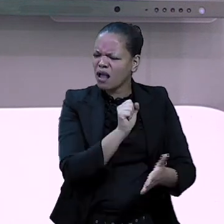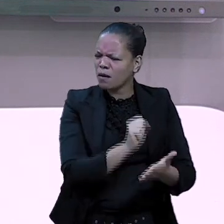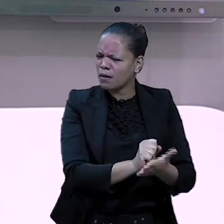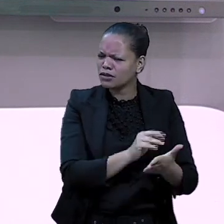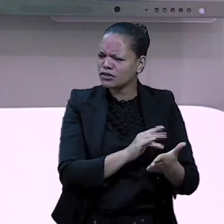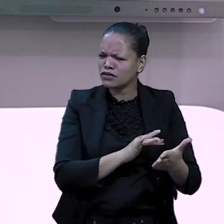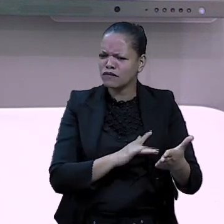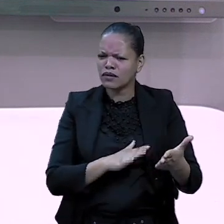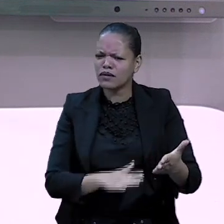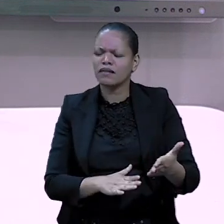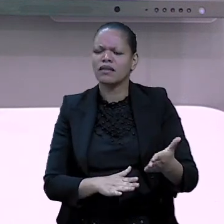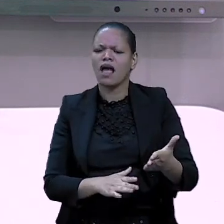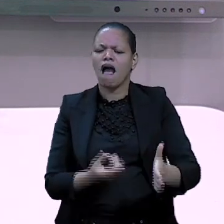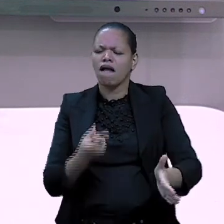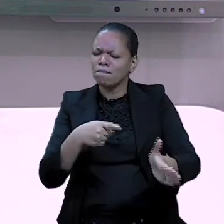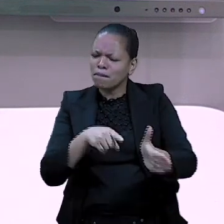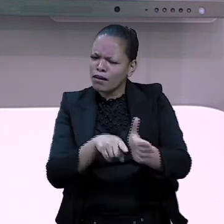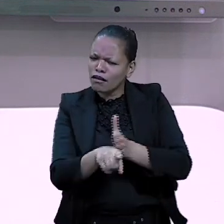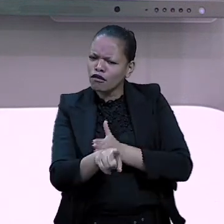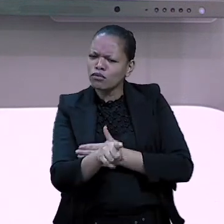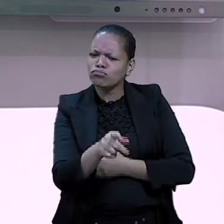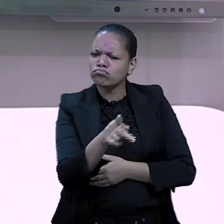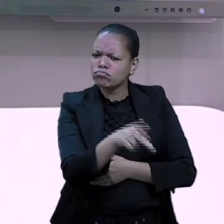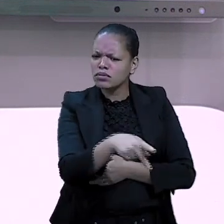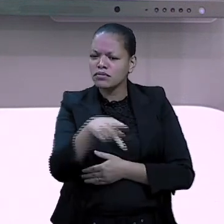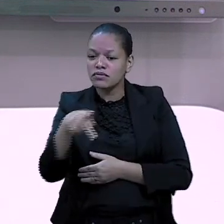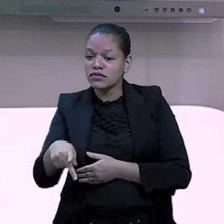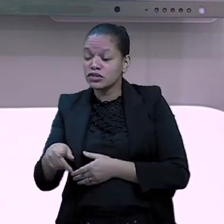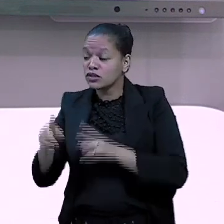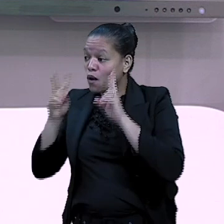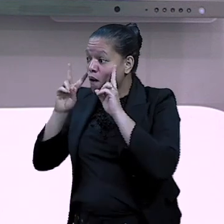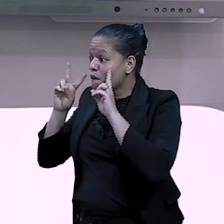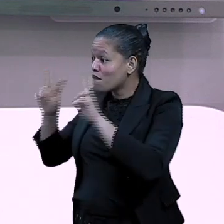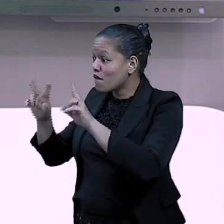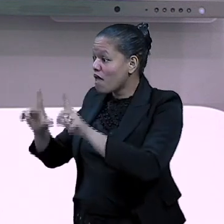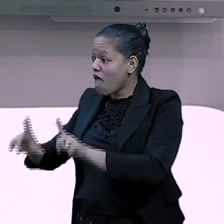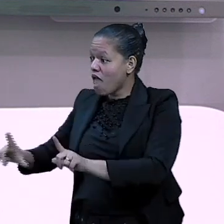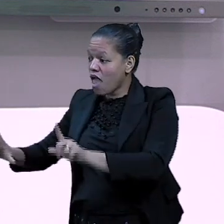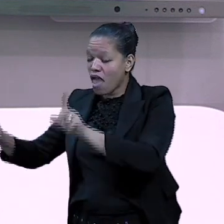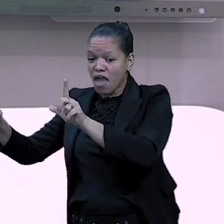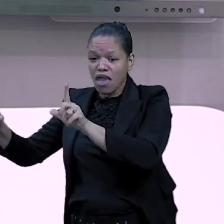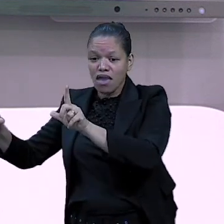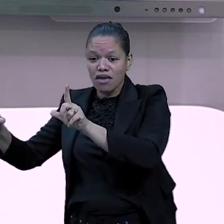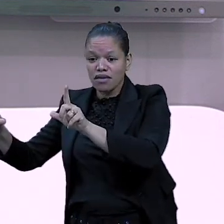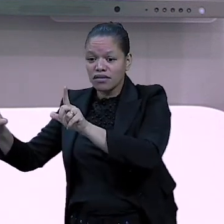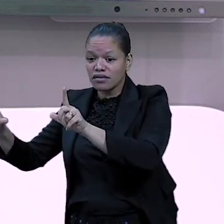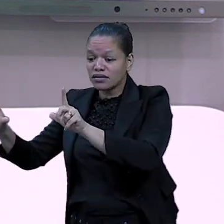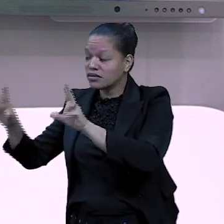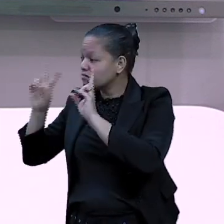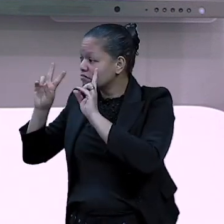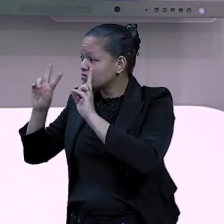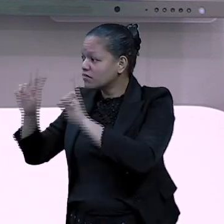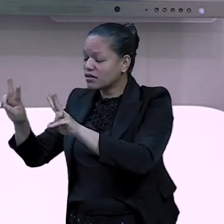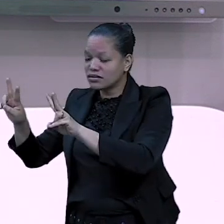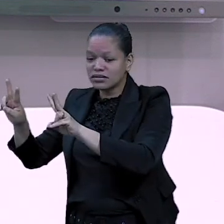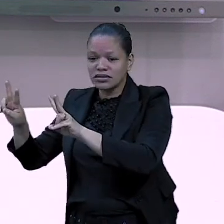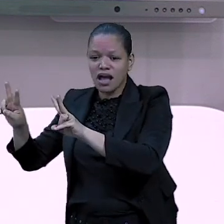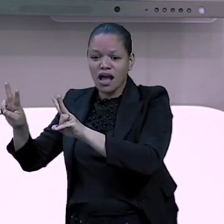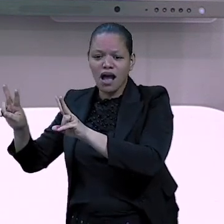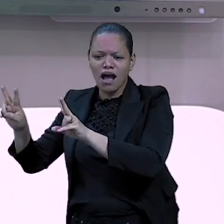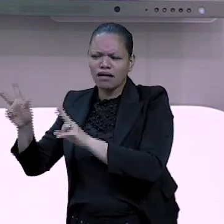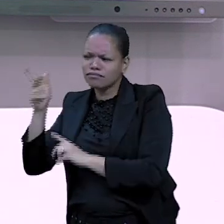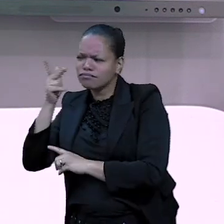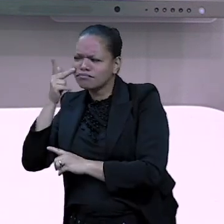a professora, assista nossas aulas e não fica por aqui, as nossas aulas continuam lá, né, na plataforma